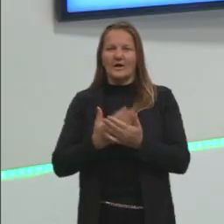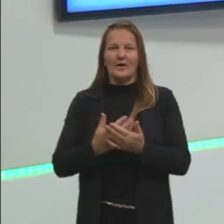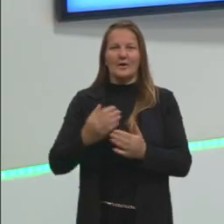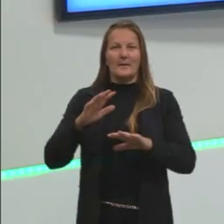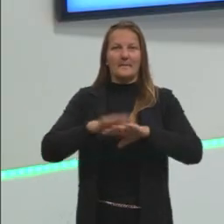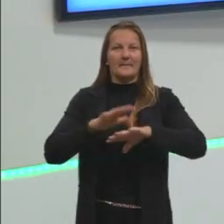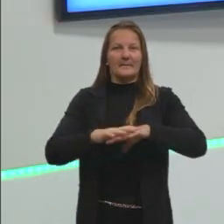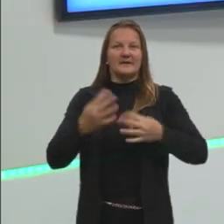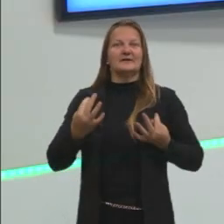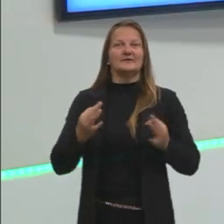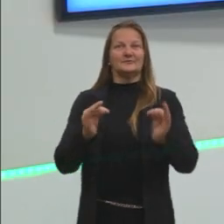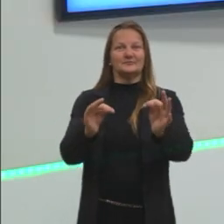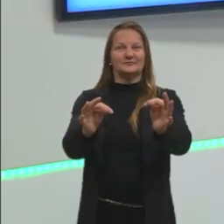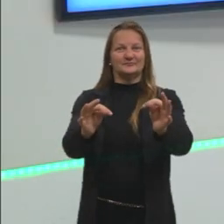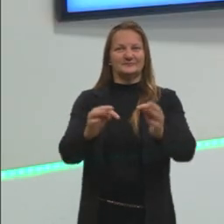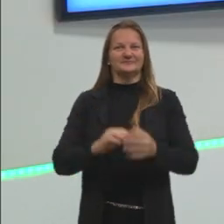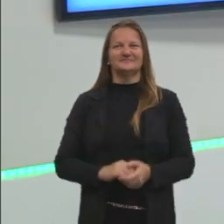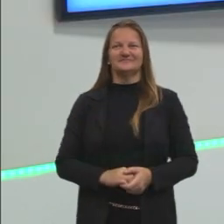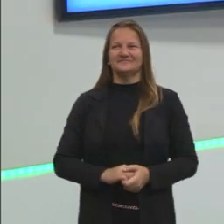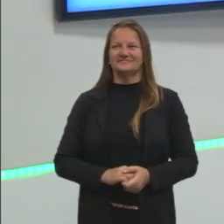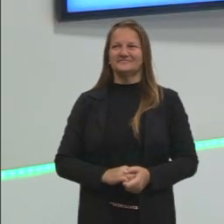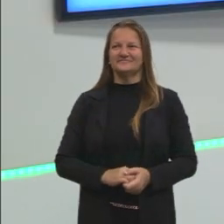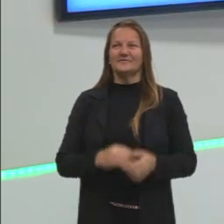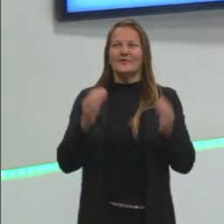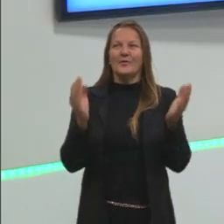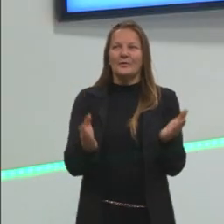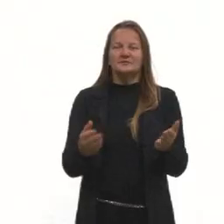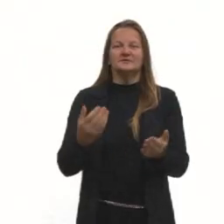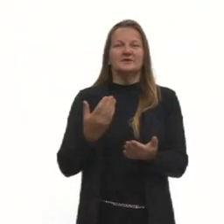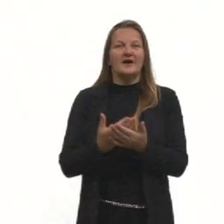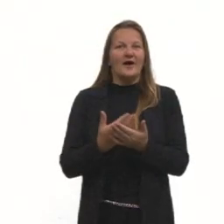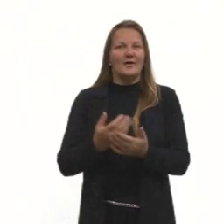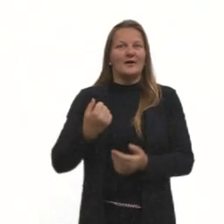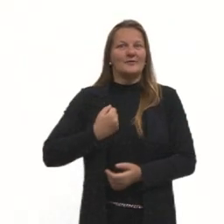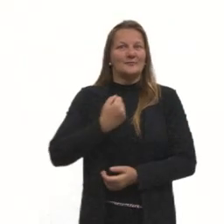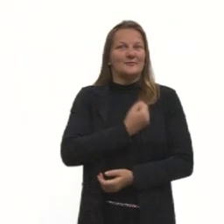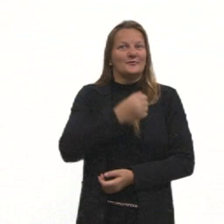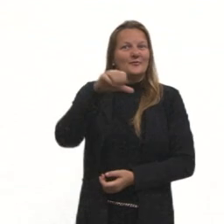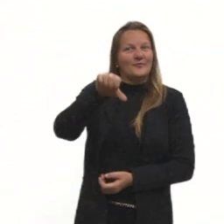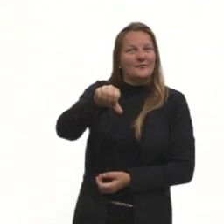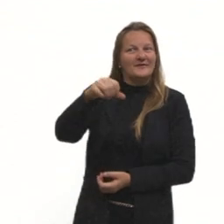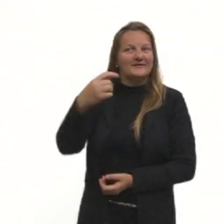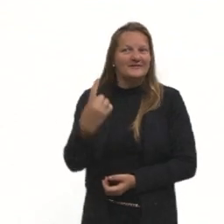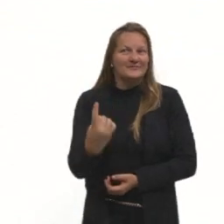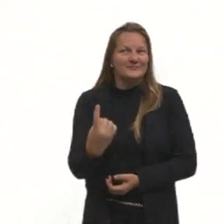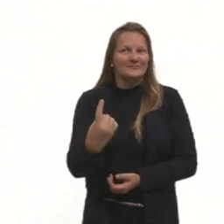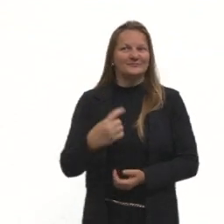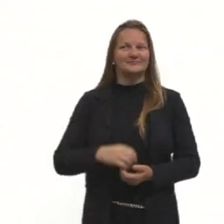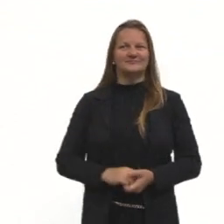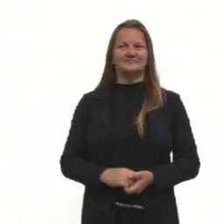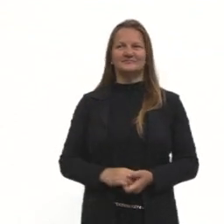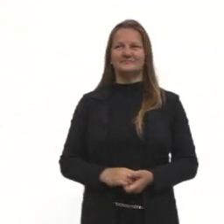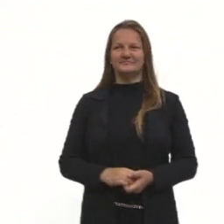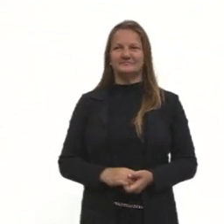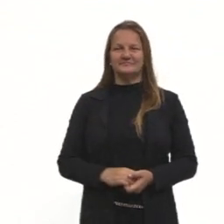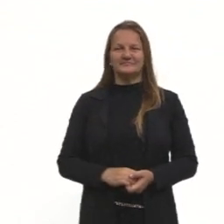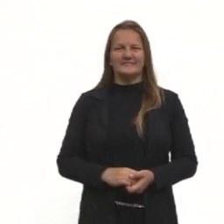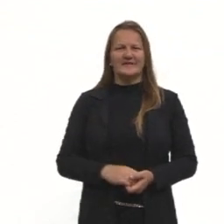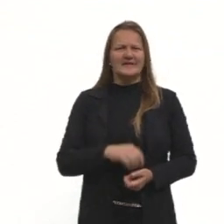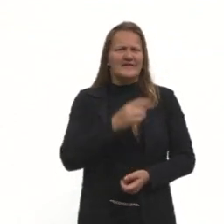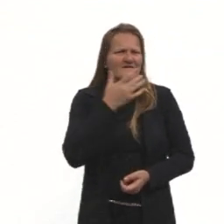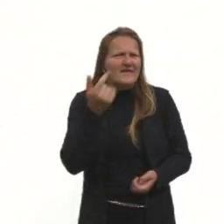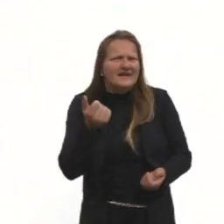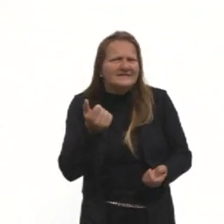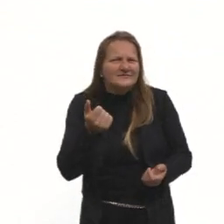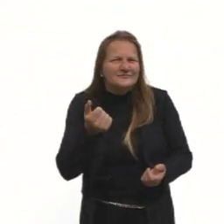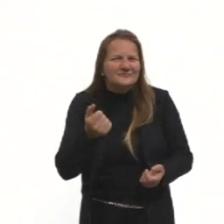de matemática e suas Tecnologias hoje então nós temos a nossa aula de número 901 se